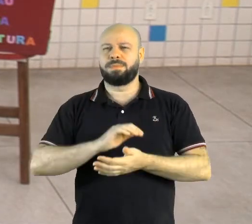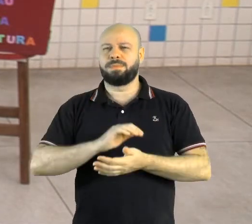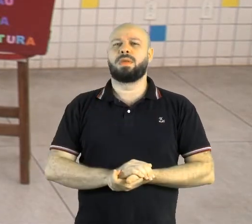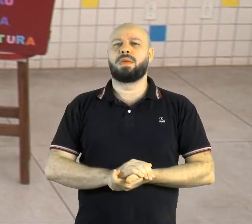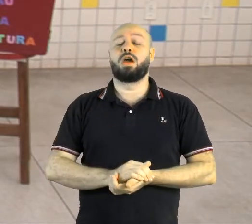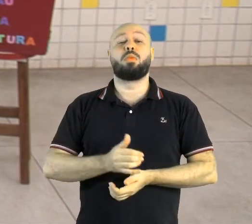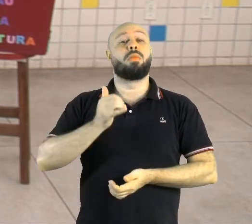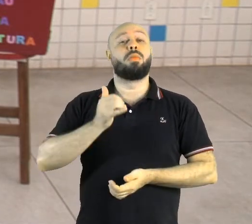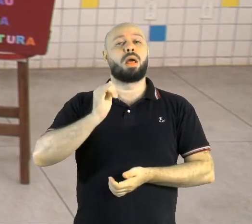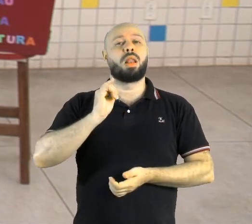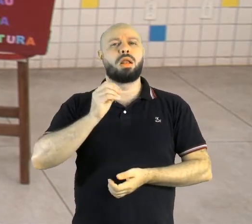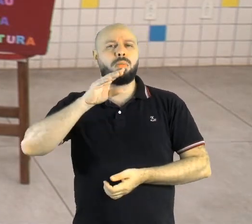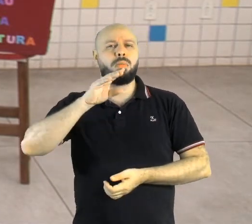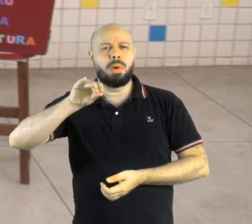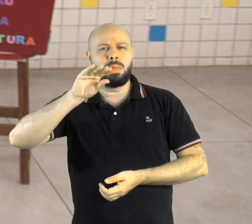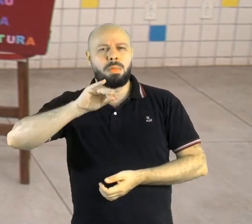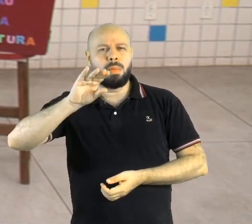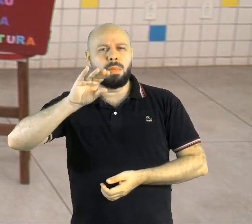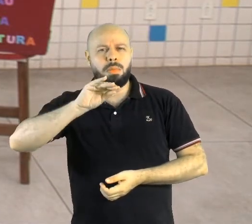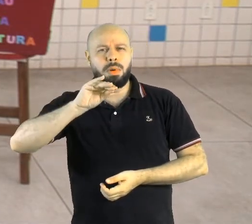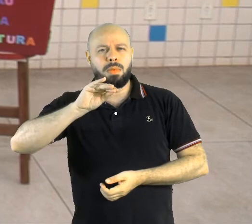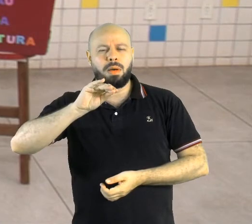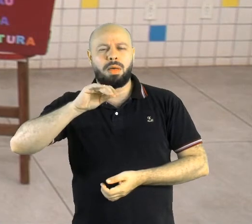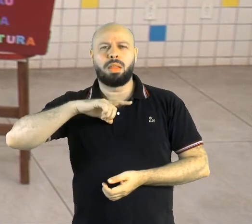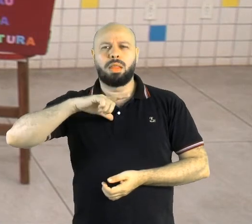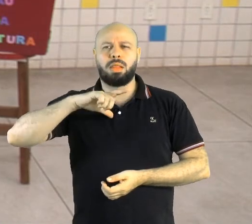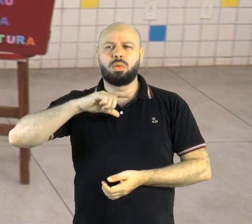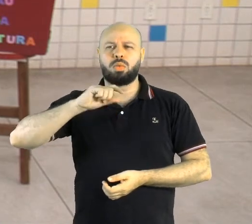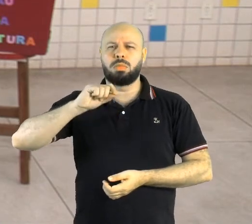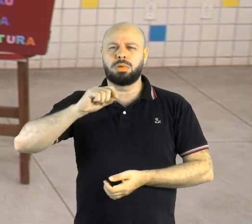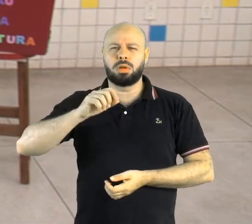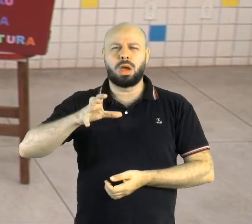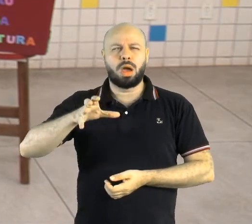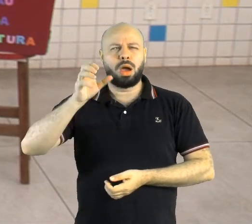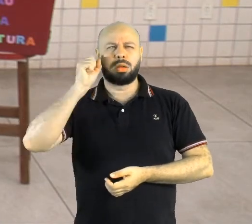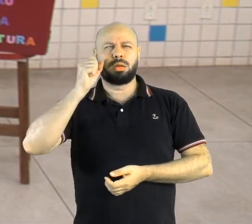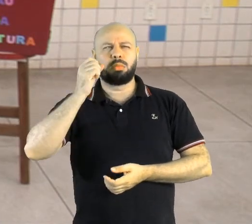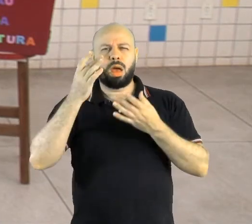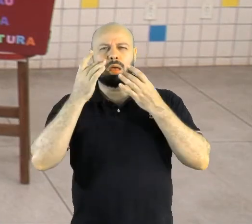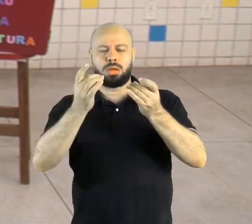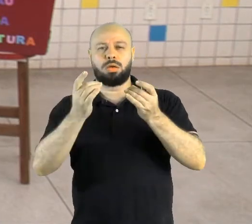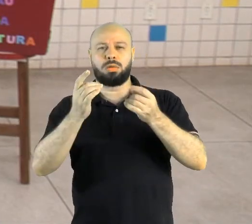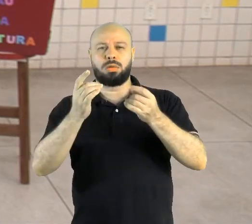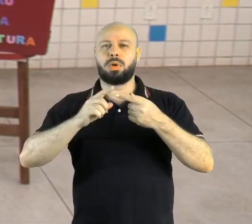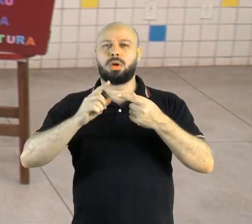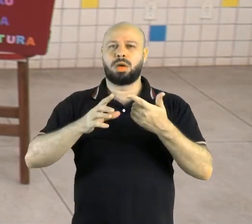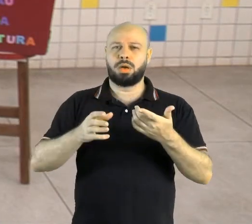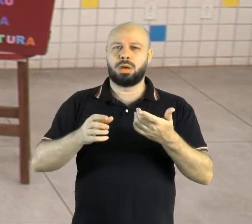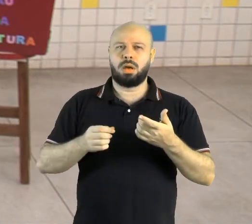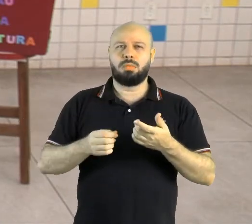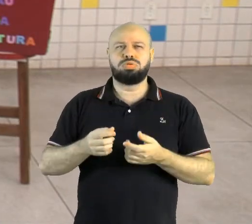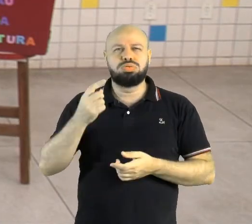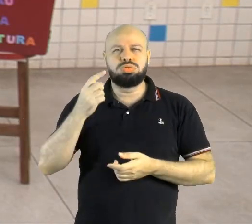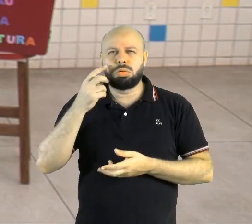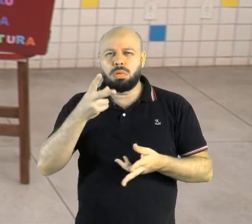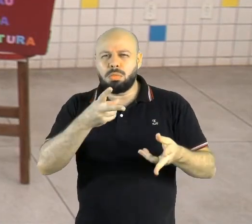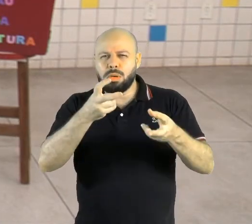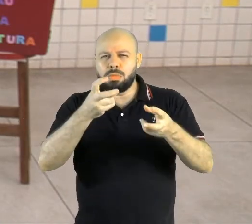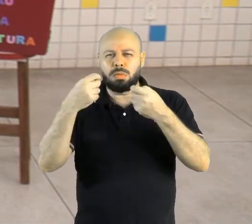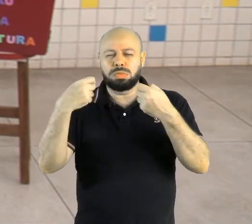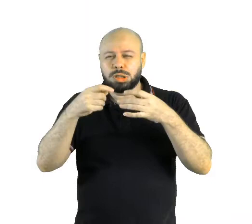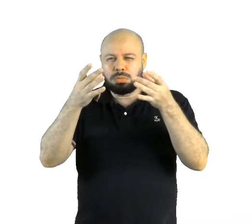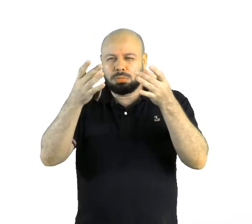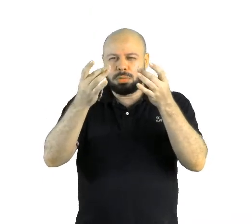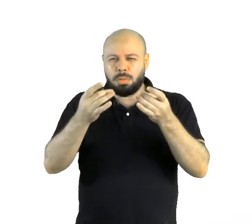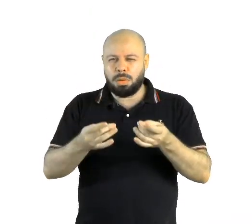relato oral, ele precisa que você fique mais atento, porque vai aguçar a sua audição, que você precisa ouvir os